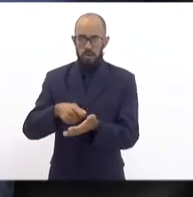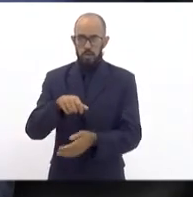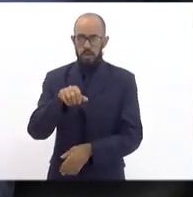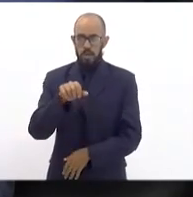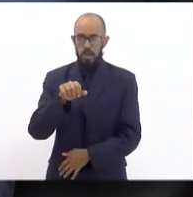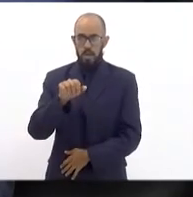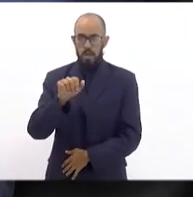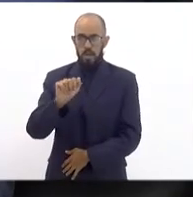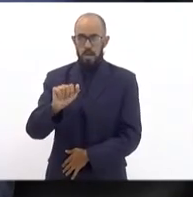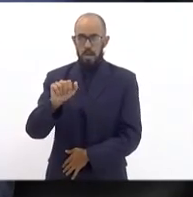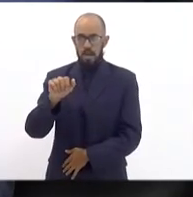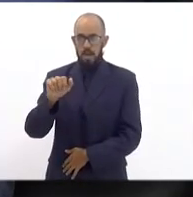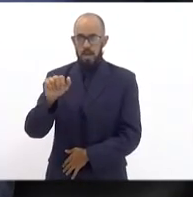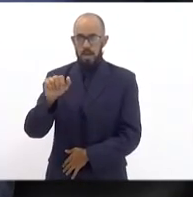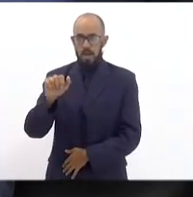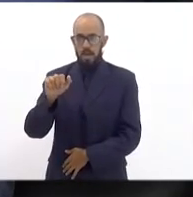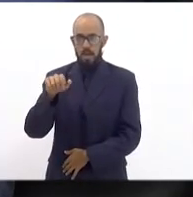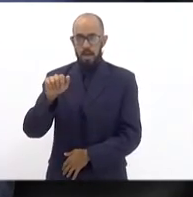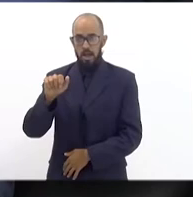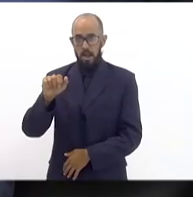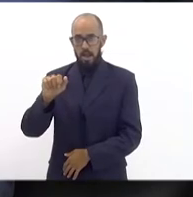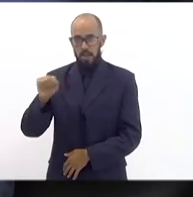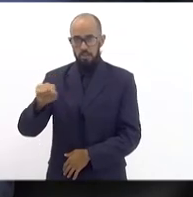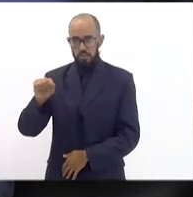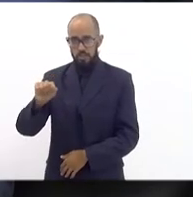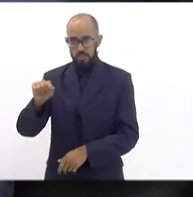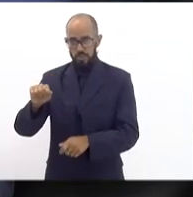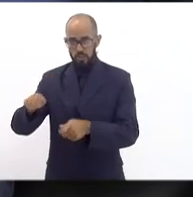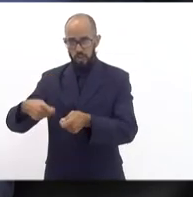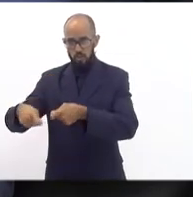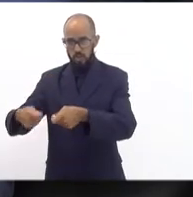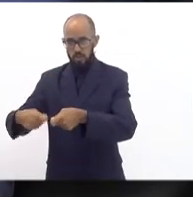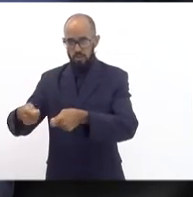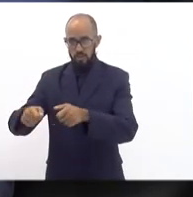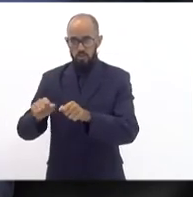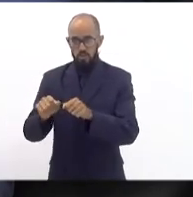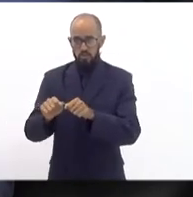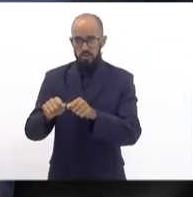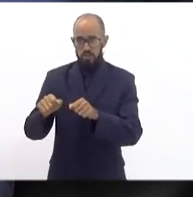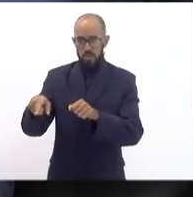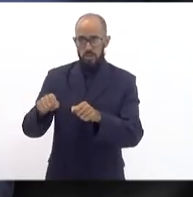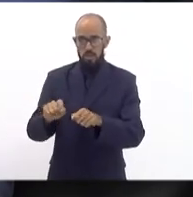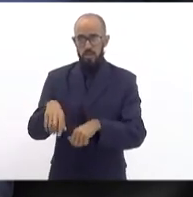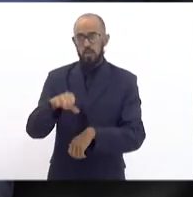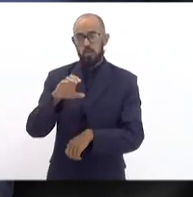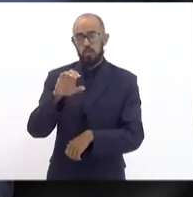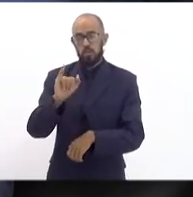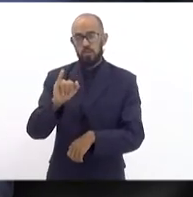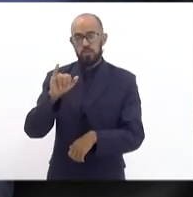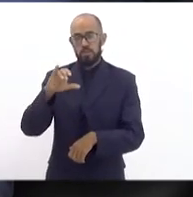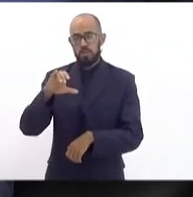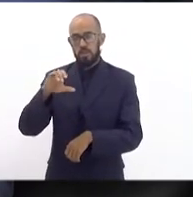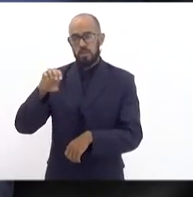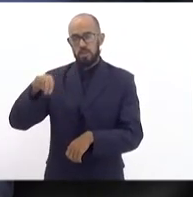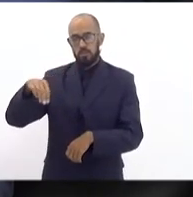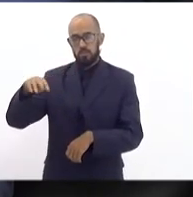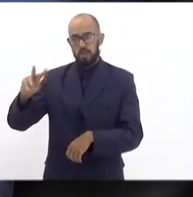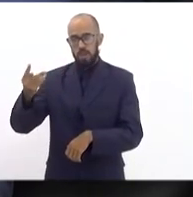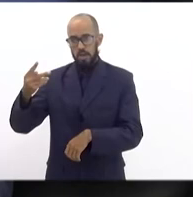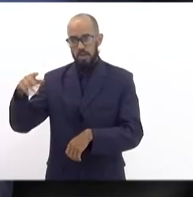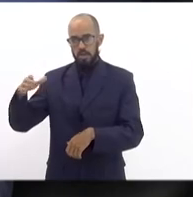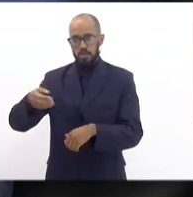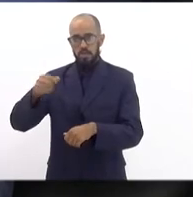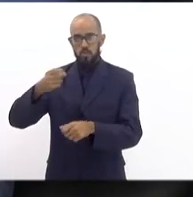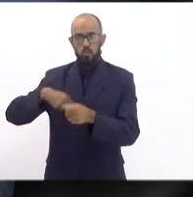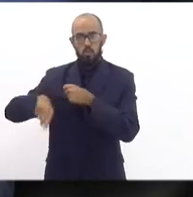a elaborar um método específico de reajuste, o variação de custo médico hospitalar, VCMH. Há um ano atrás, o reajuste